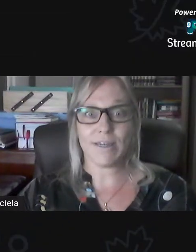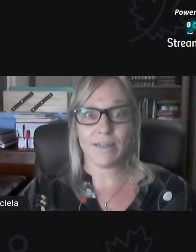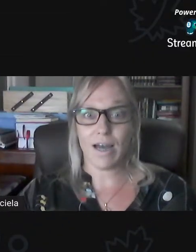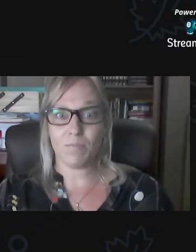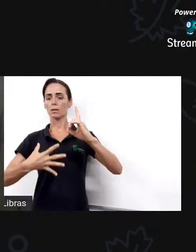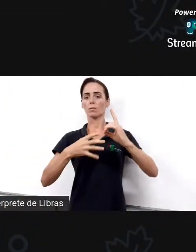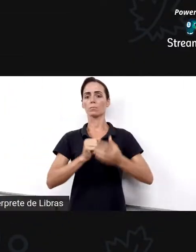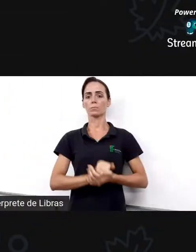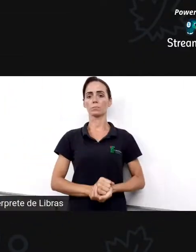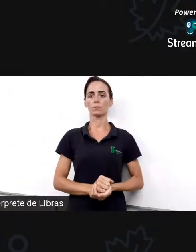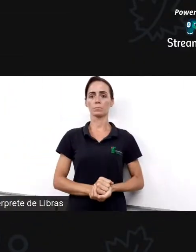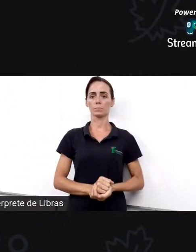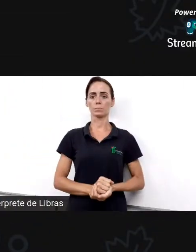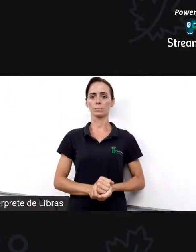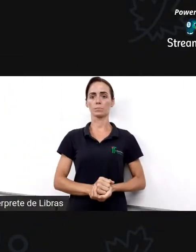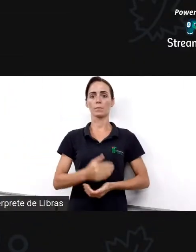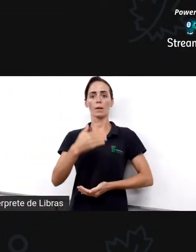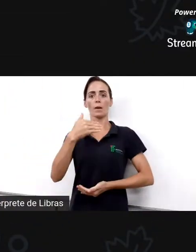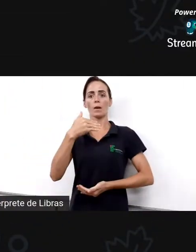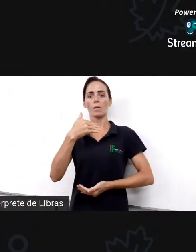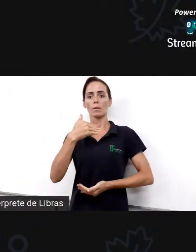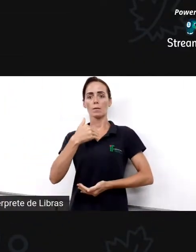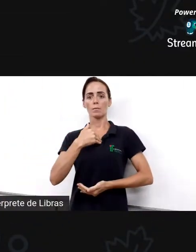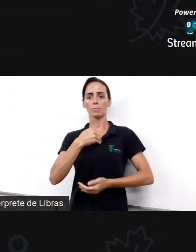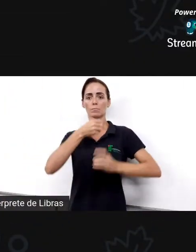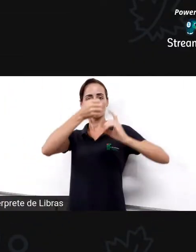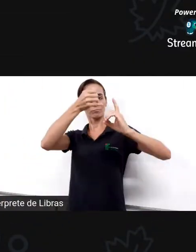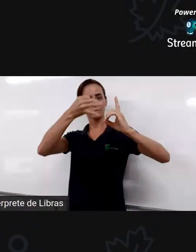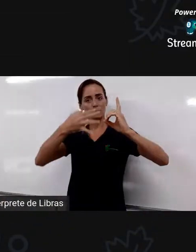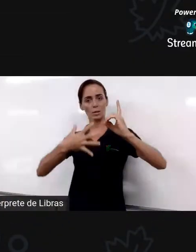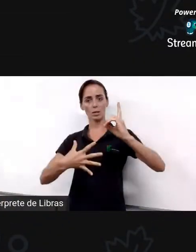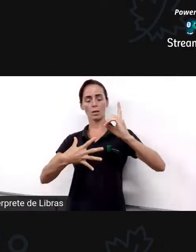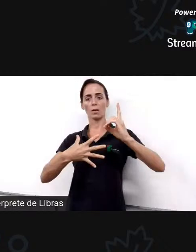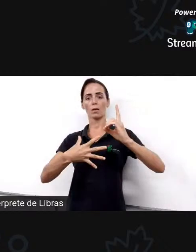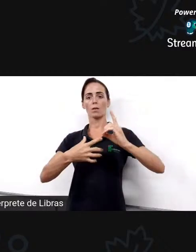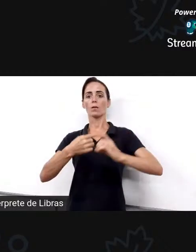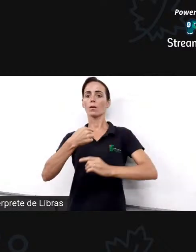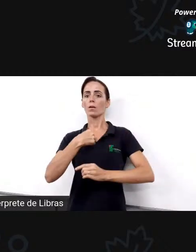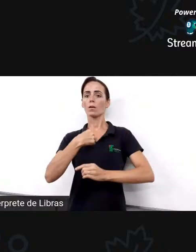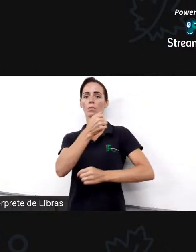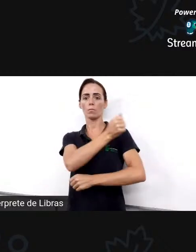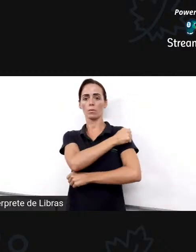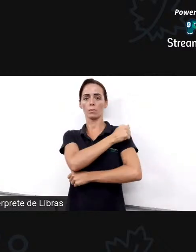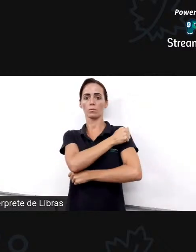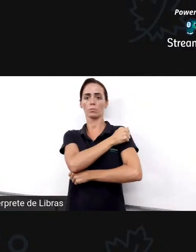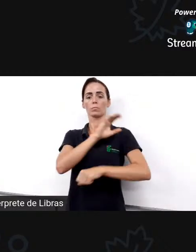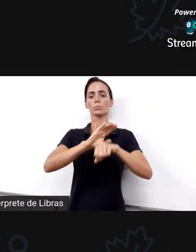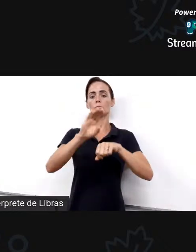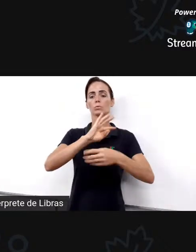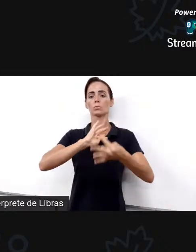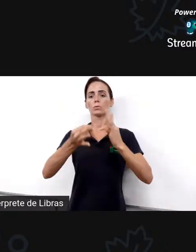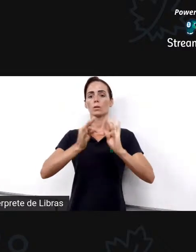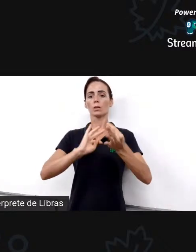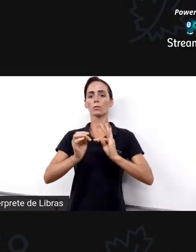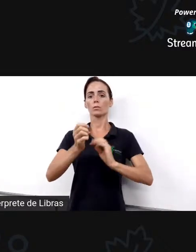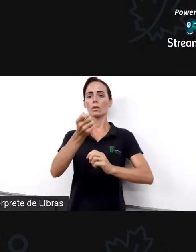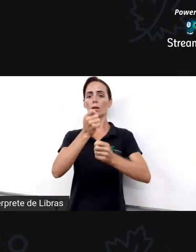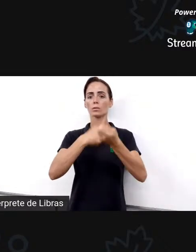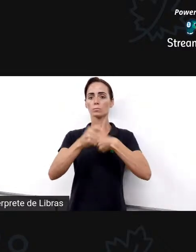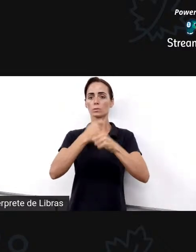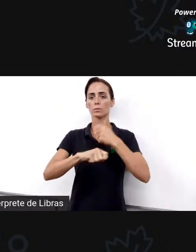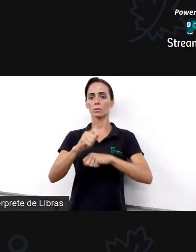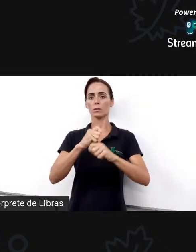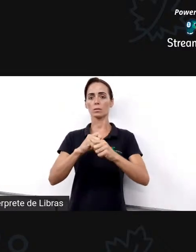Vou fazer a minha audiodescrição. Sou aluna do curso técnico em administração EAD, Polo